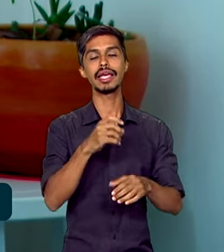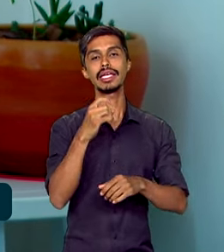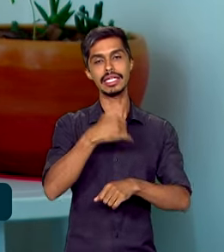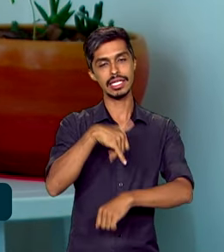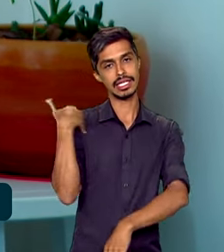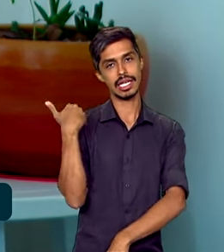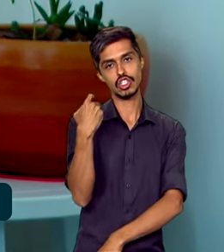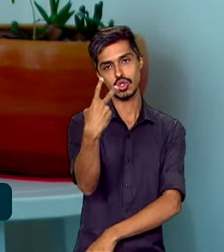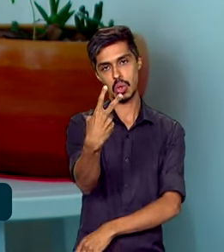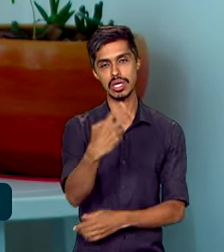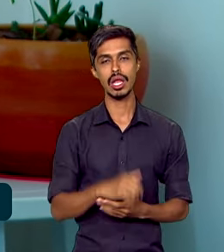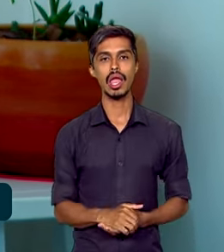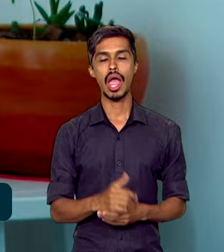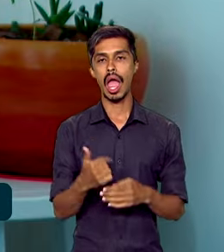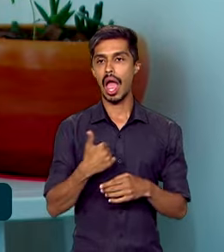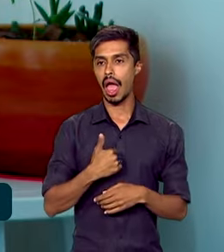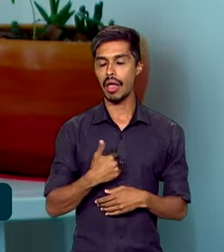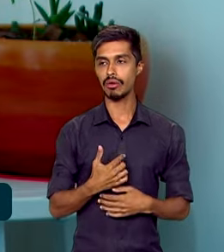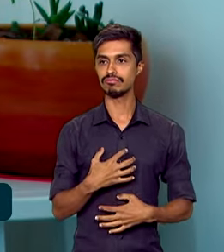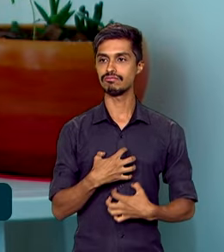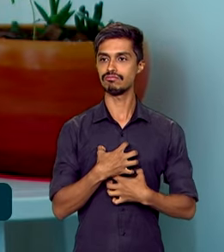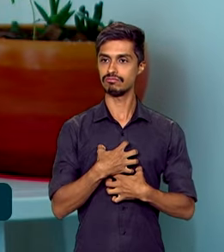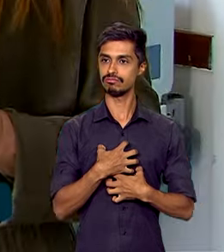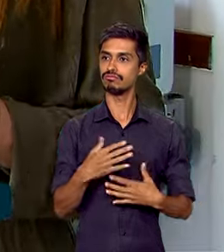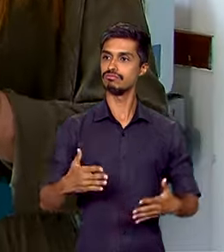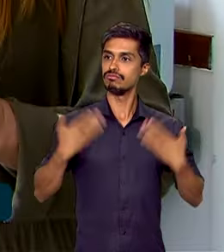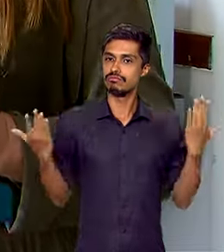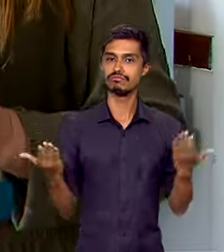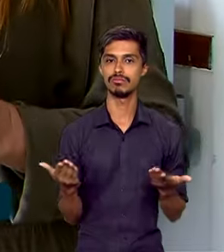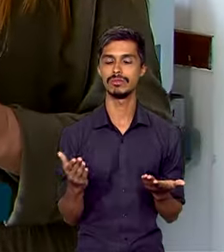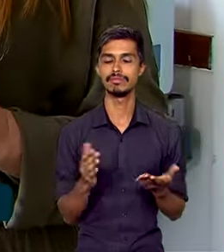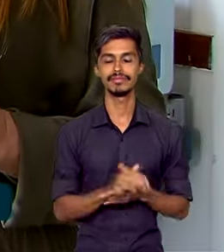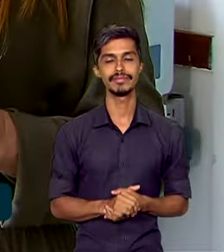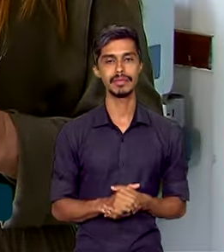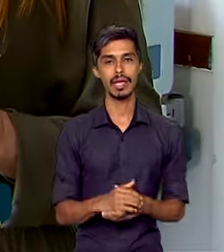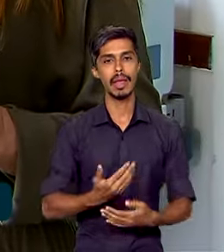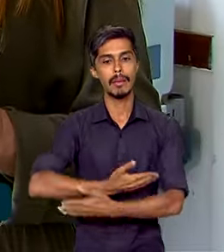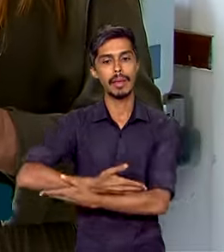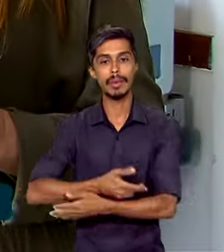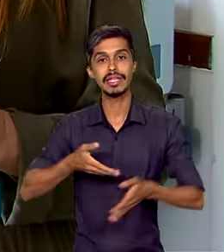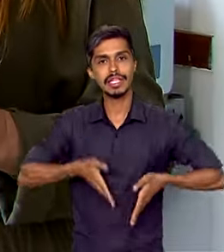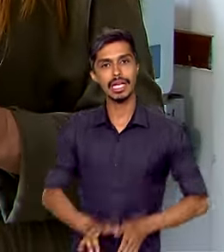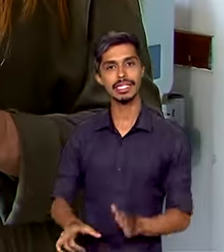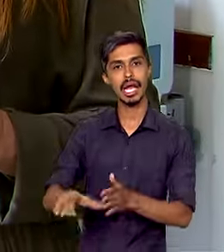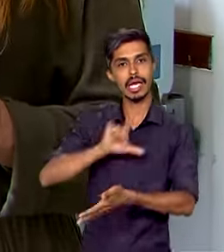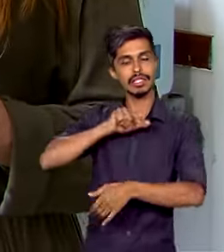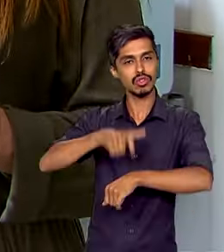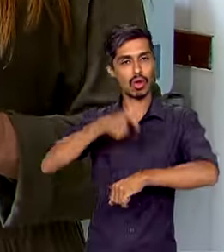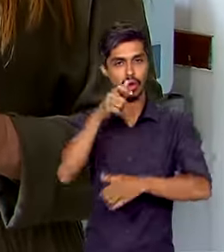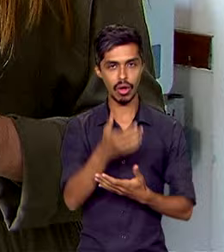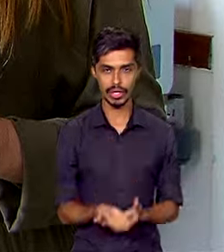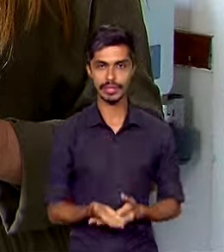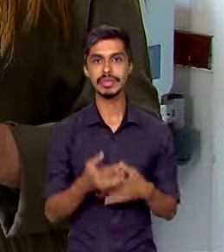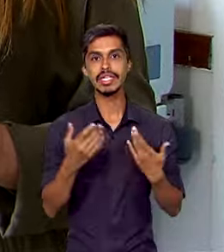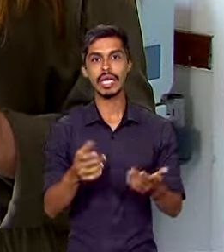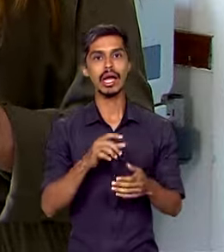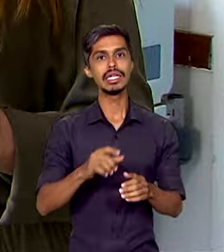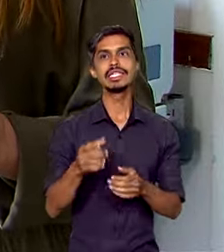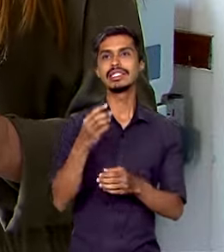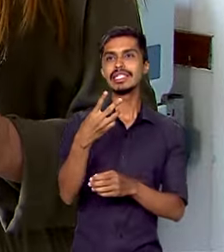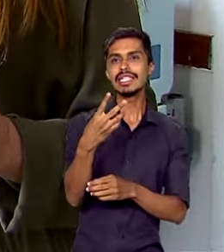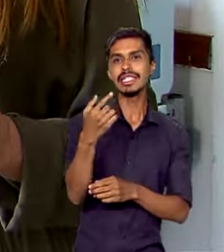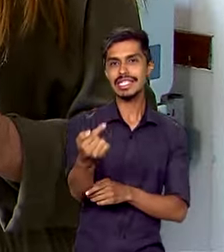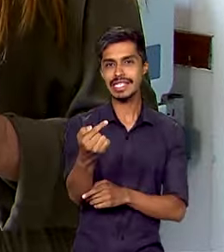então eu fiquei assim surpresa bebês prematuros são aqueles que nascem antes de completar